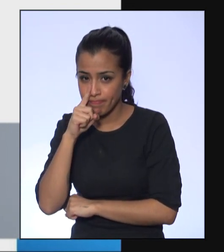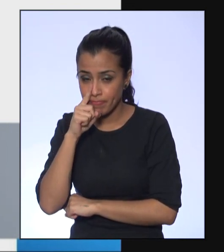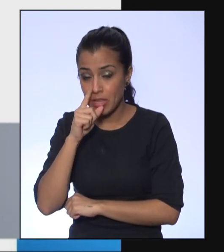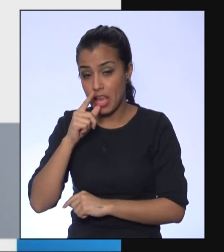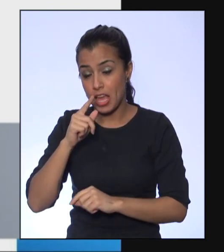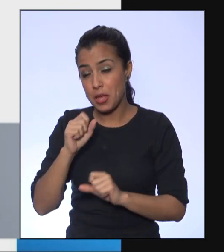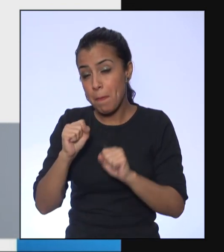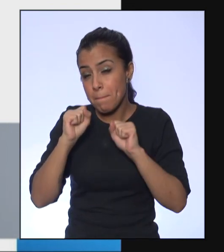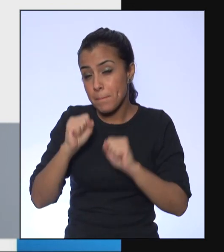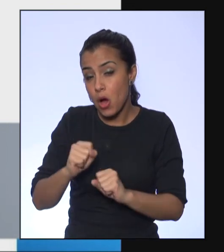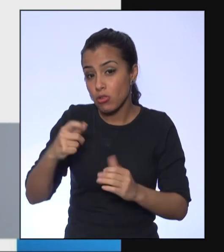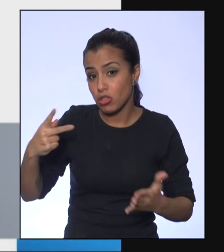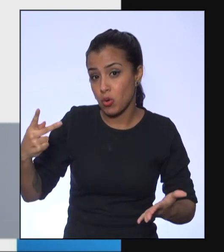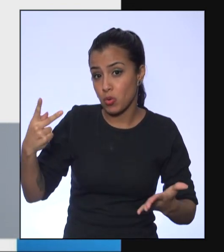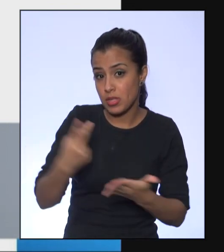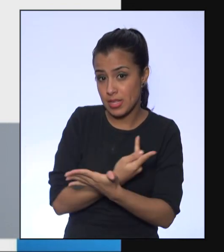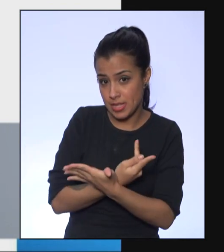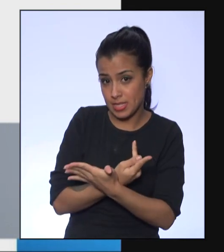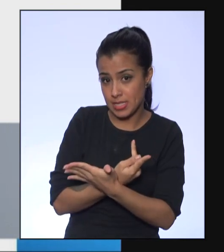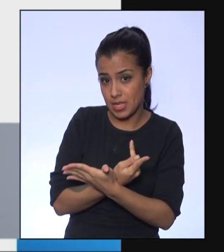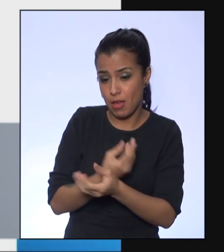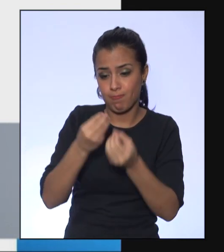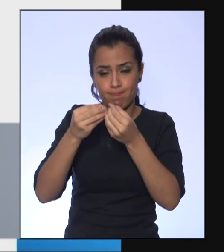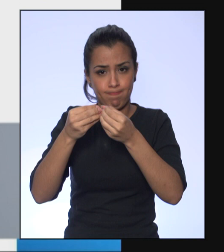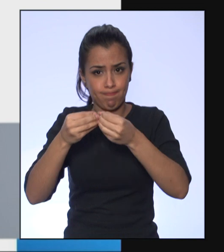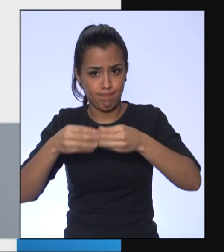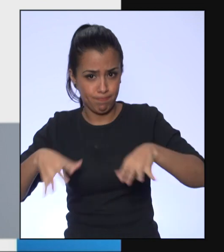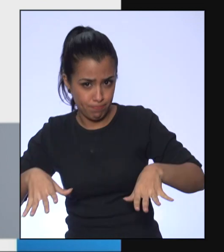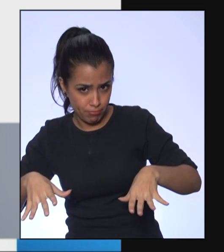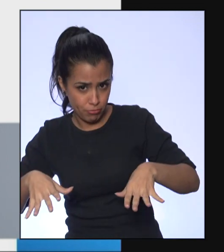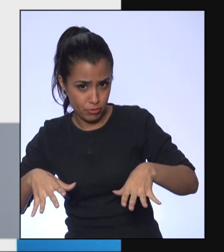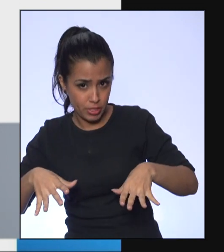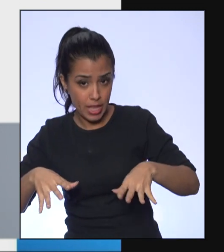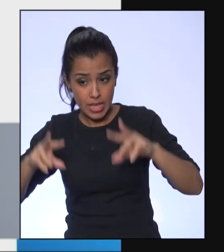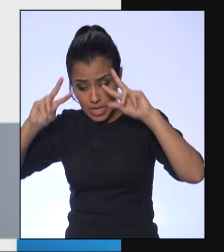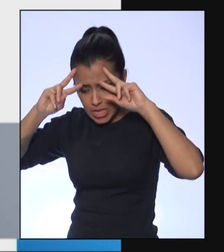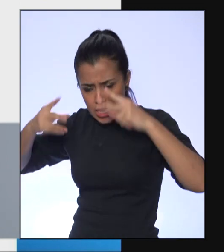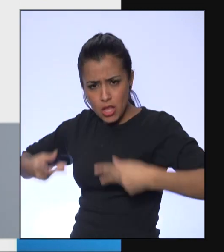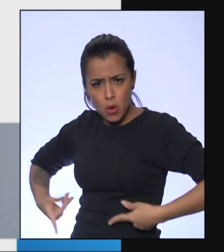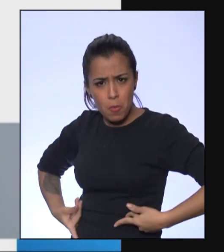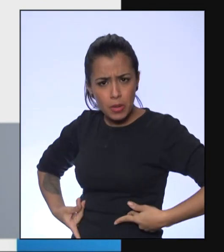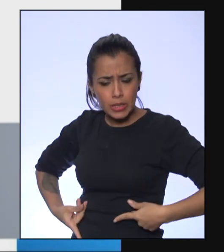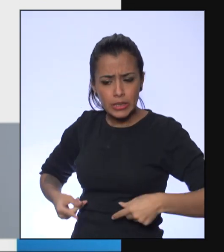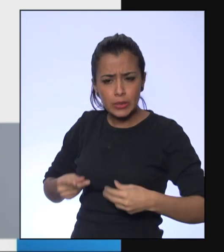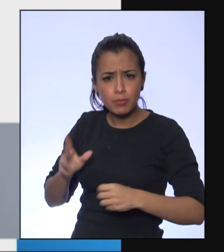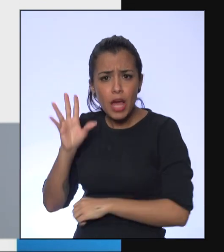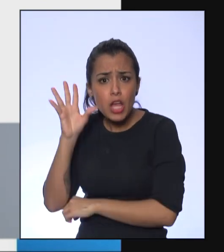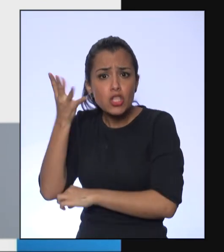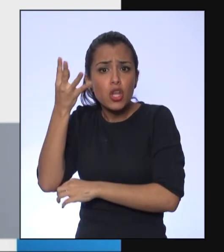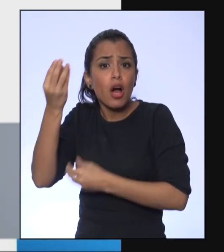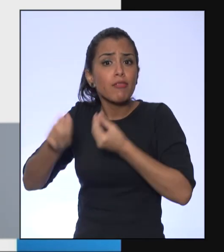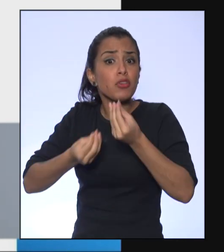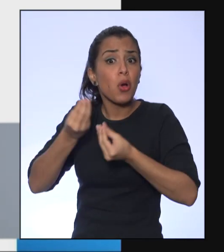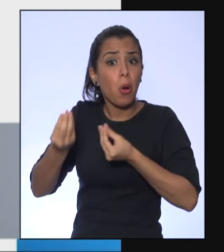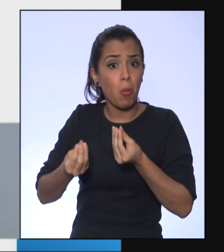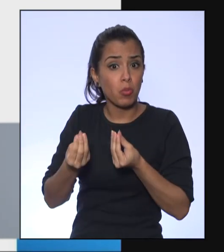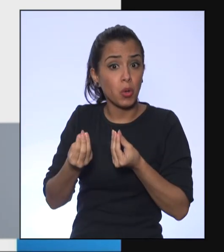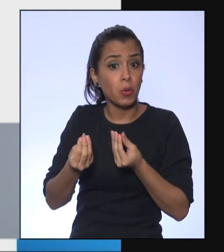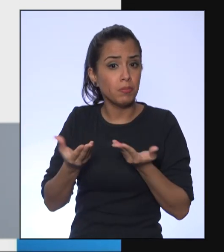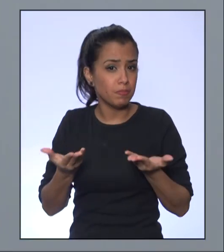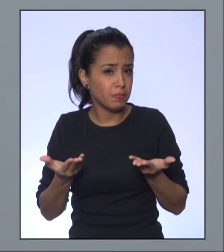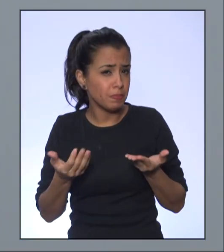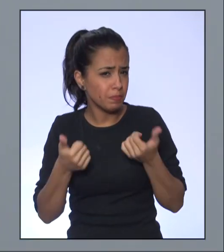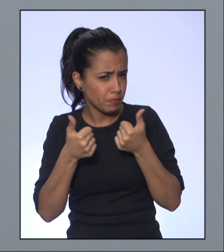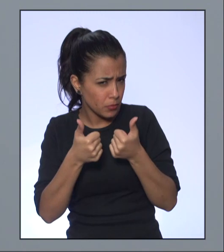evento danoso e de como o ser humano lida e se protege dele. Será que tudo bem até